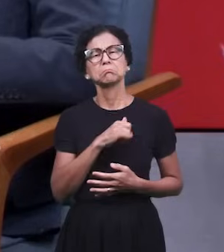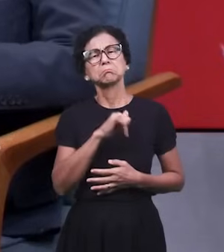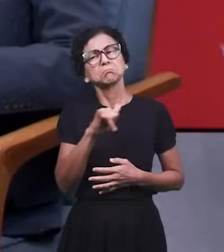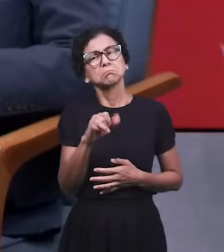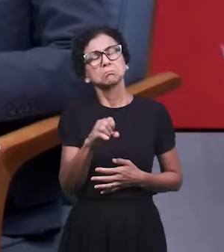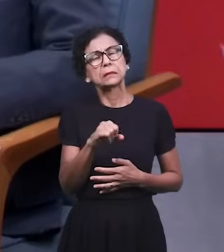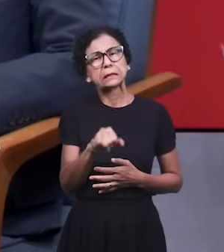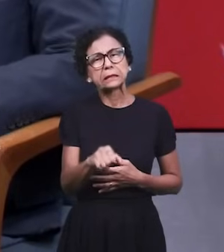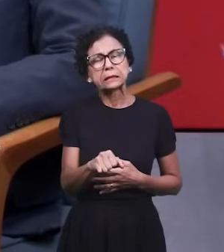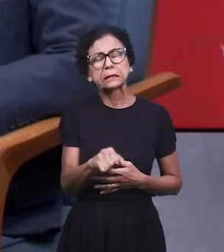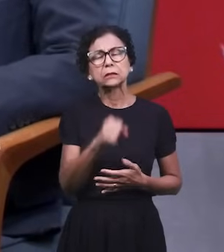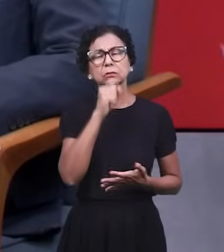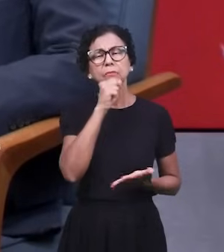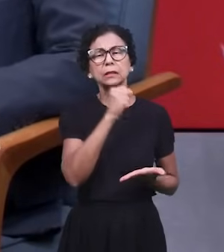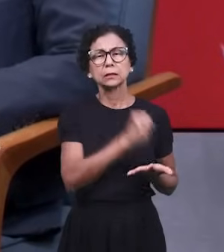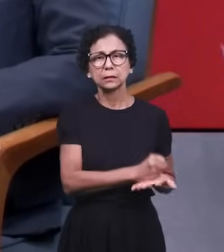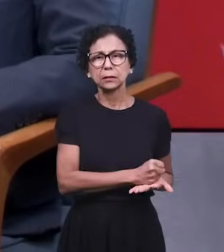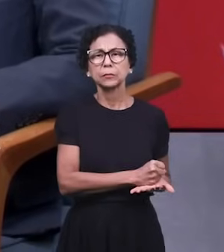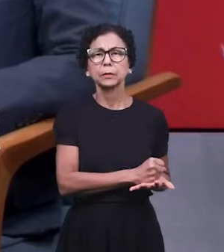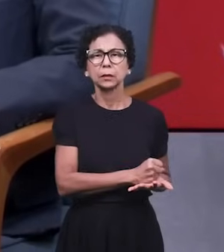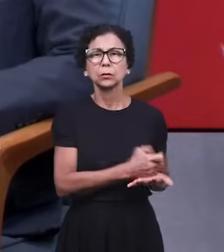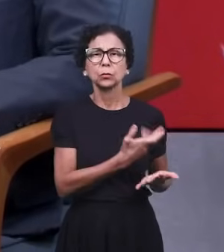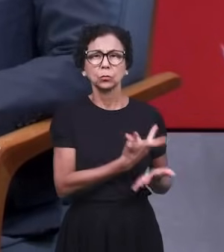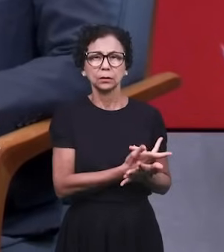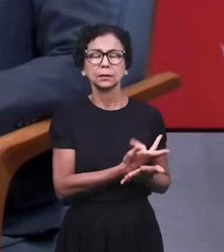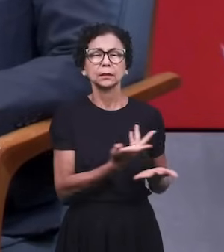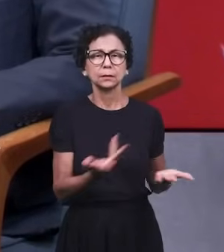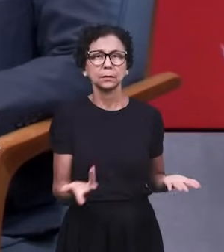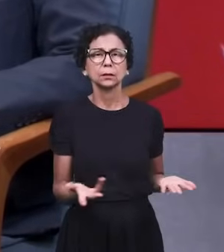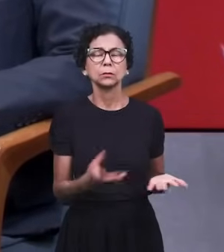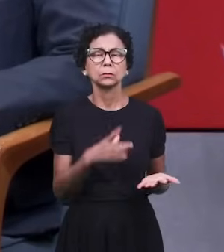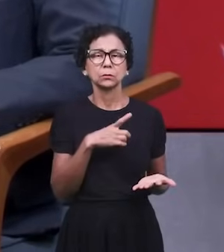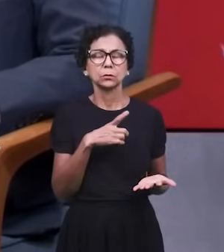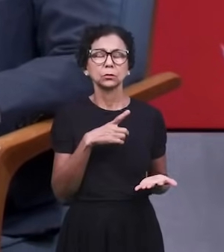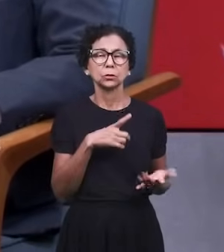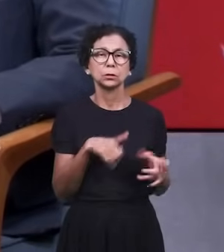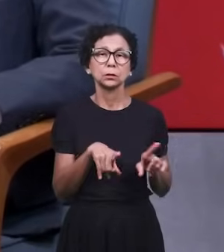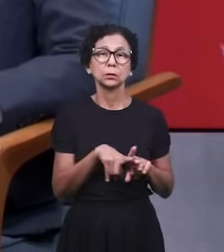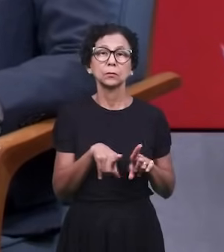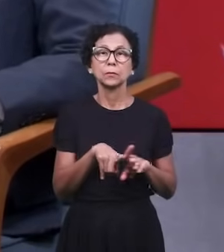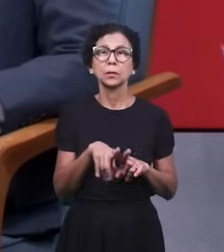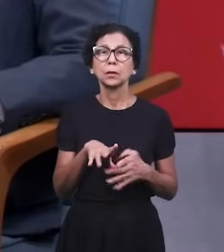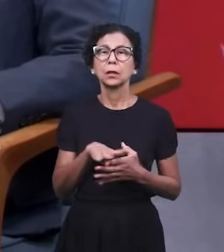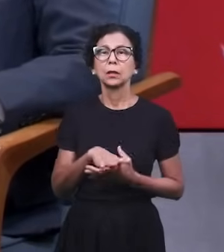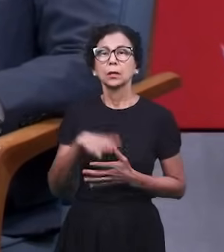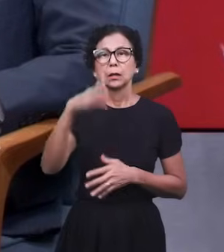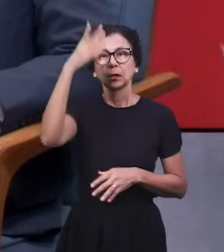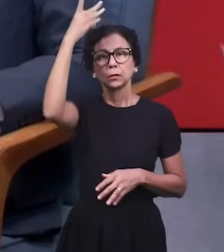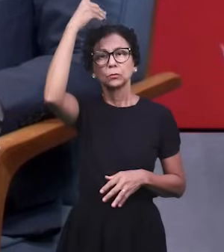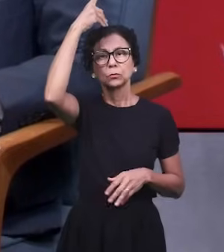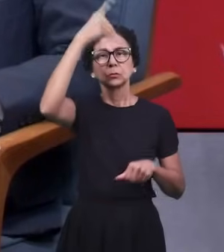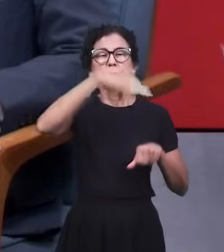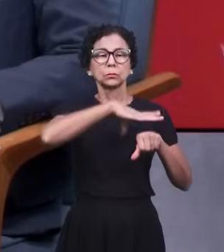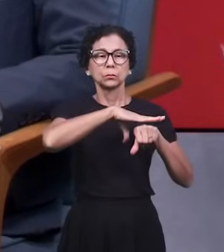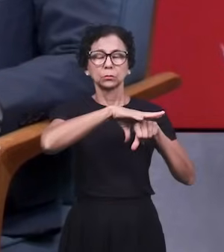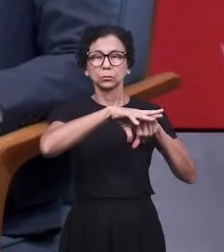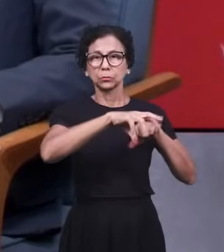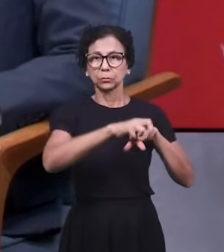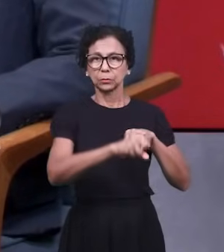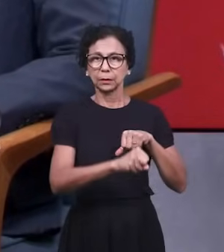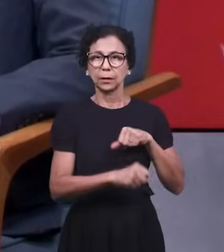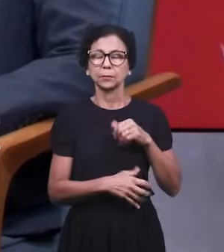dom existiu no Velho Testamento, que é o dons de curar.